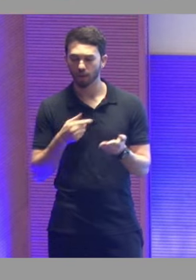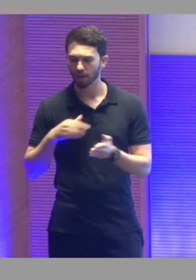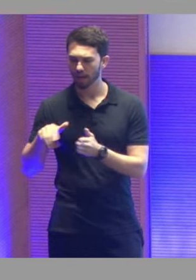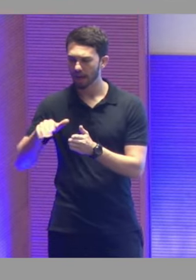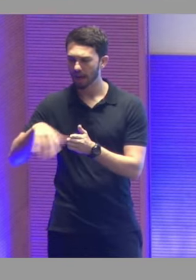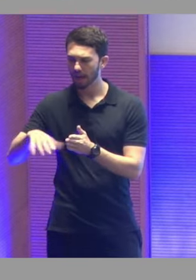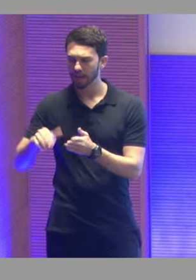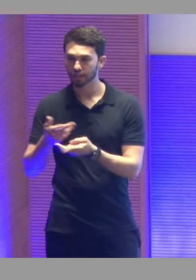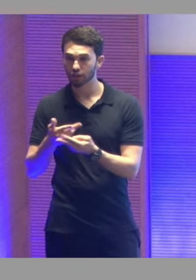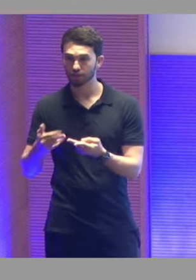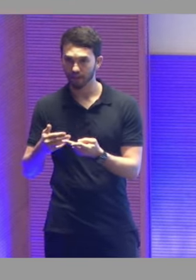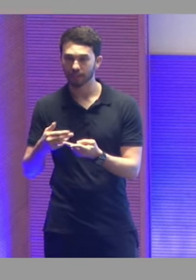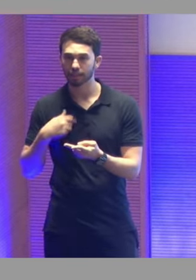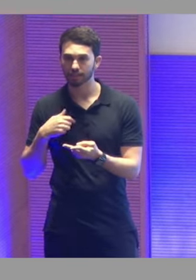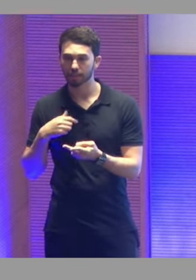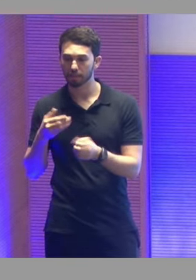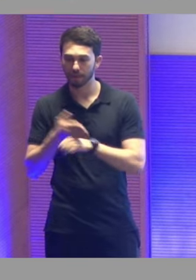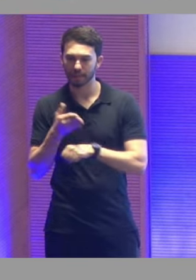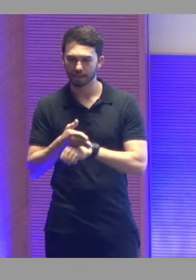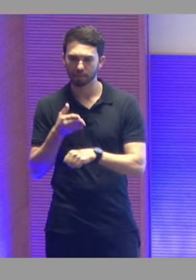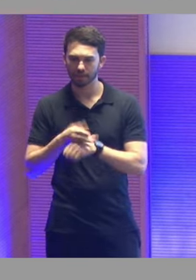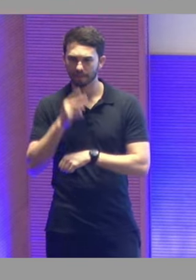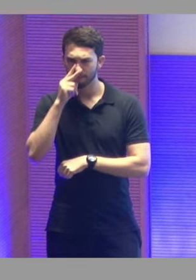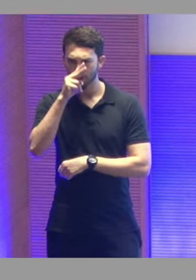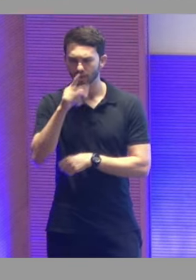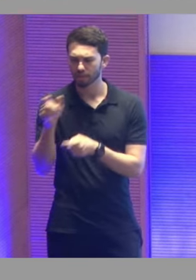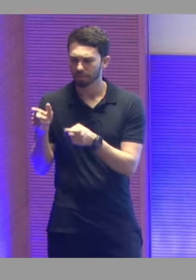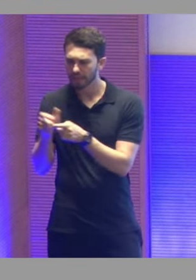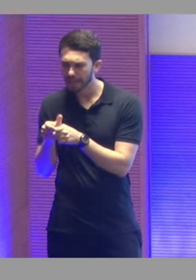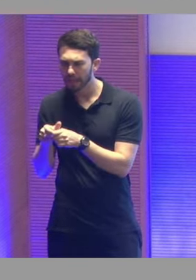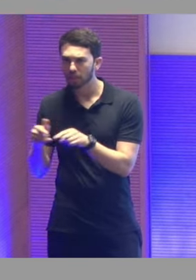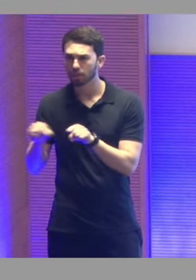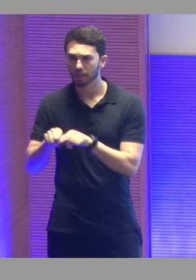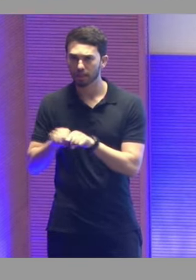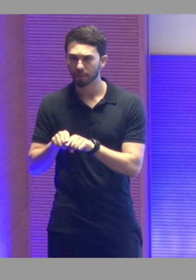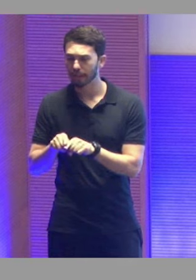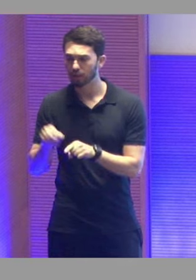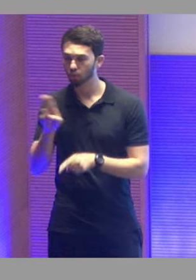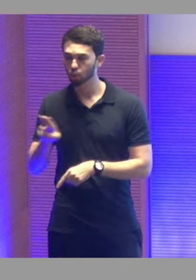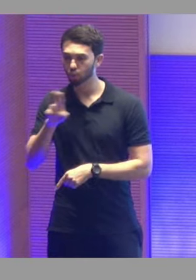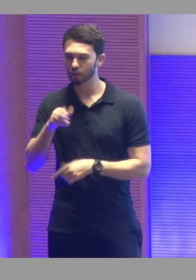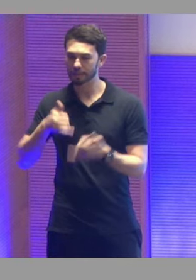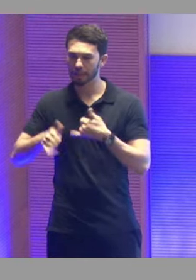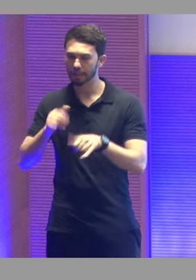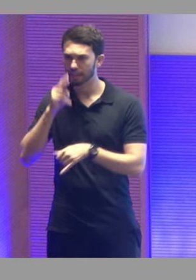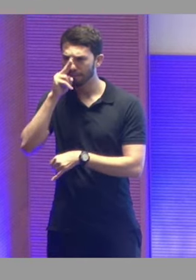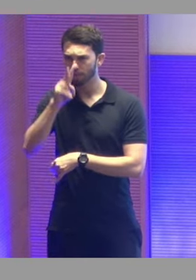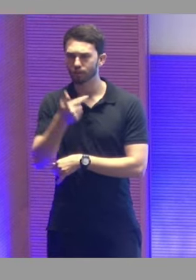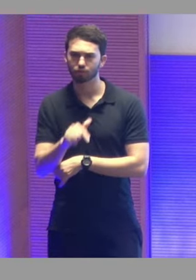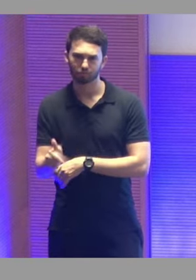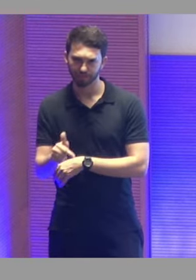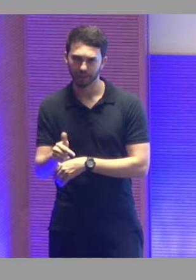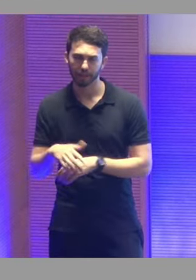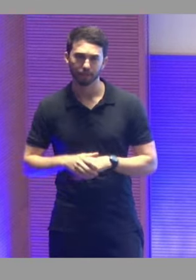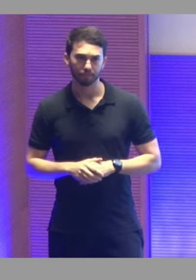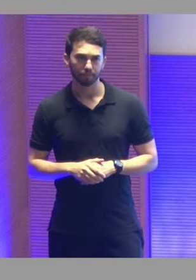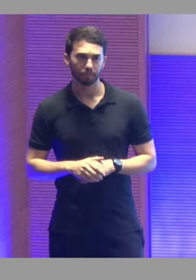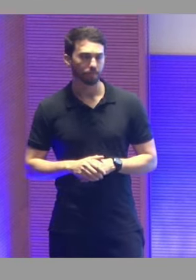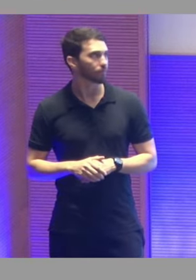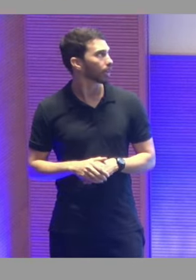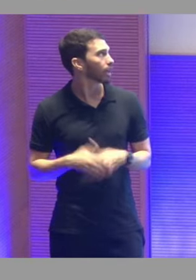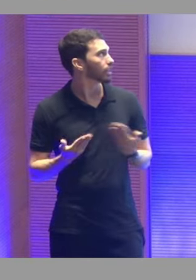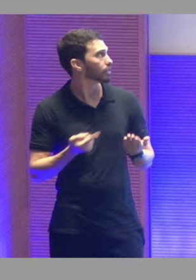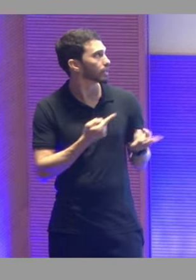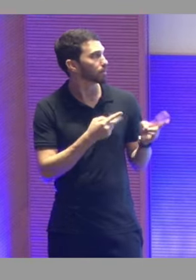menos intensivos no consumo de energia empresas de menor porte e é o que a gente tenta ilustrar aqui para vocês nesse gráfico então na coluna a gente consegue